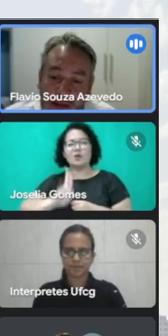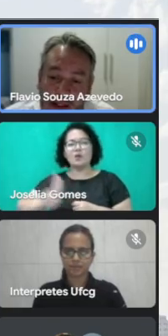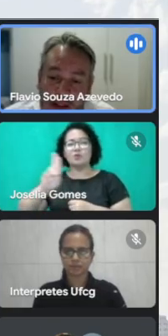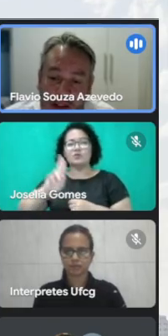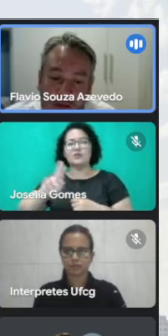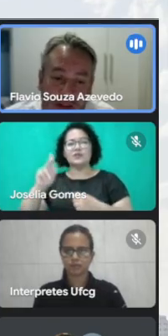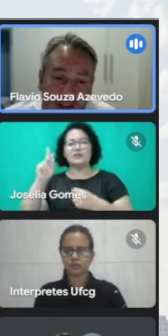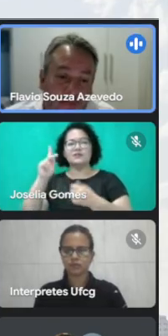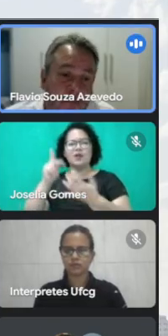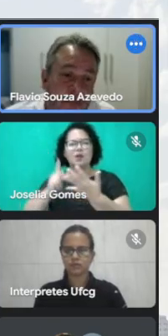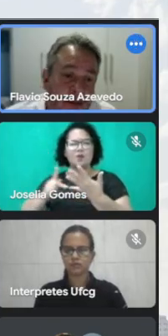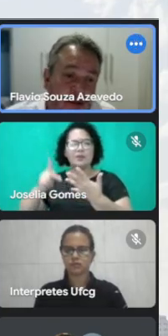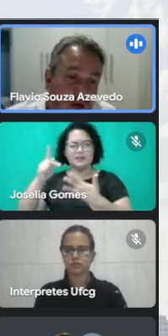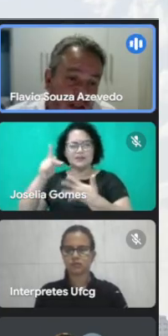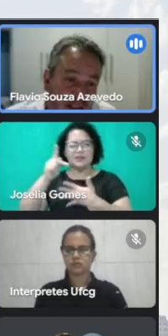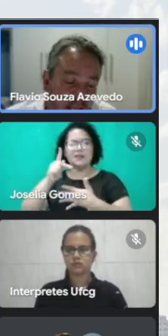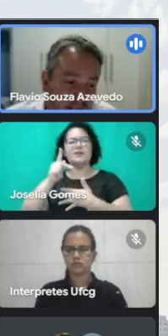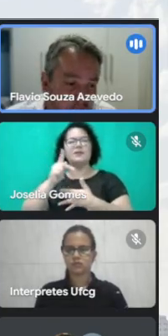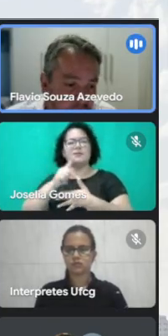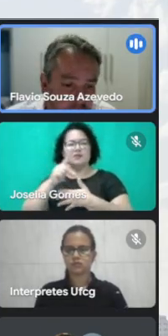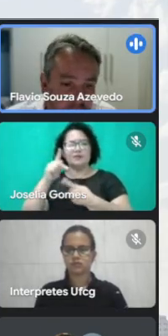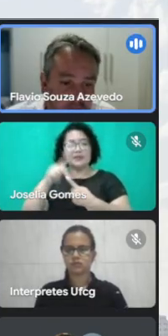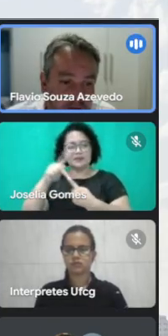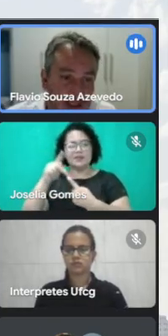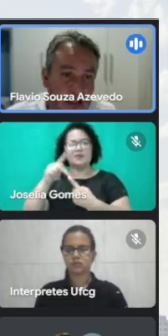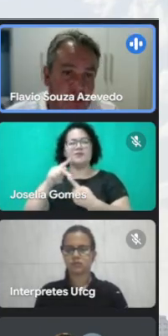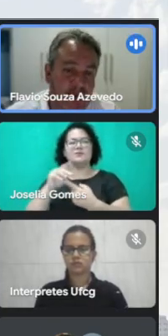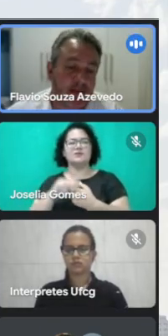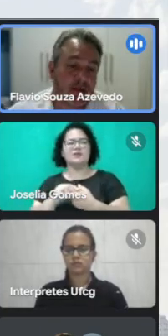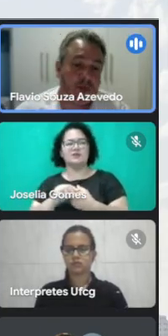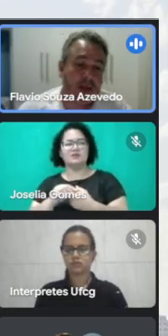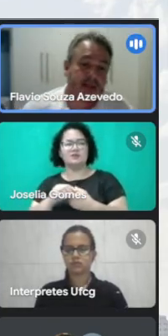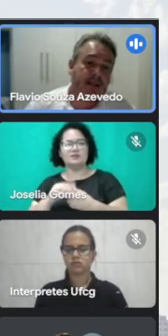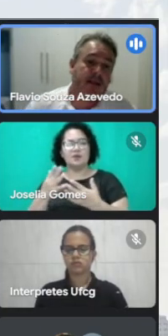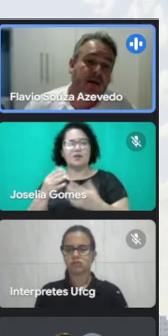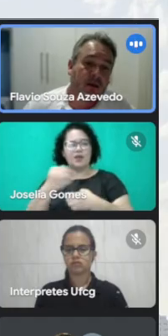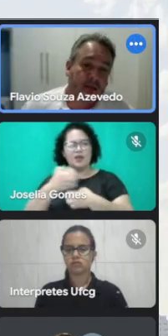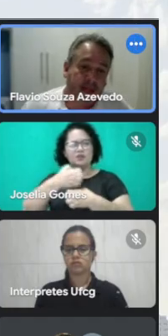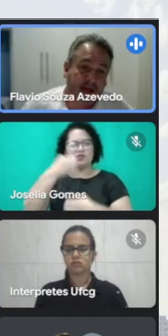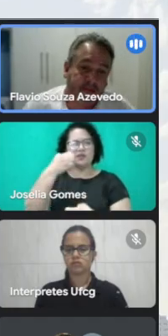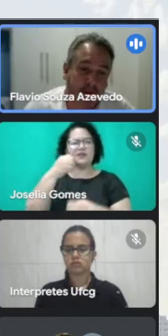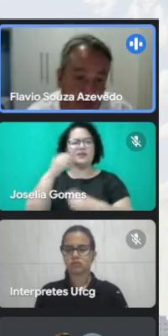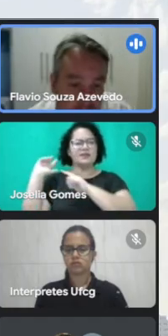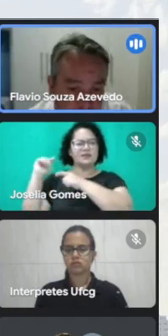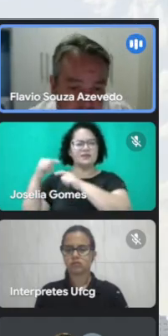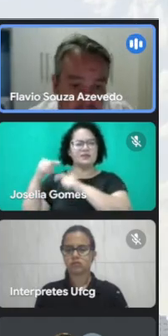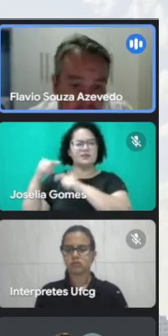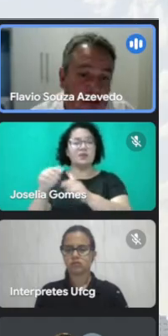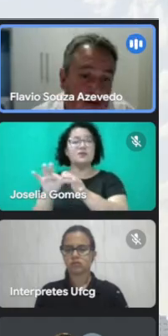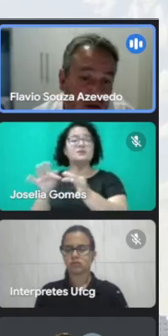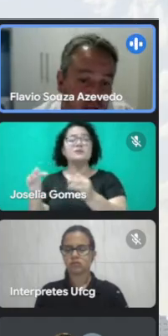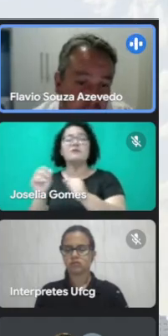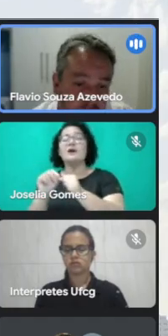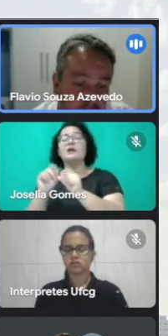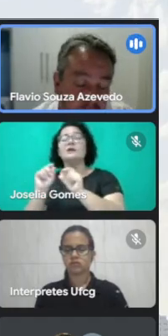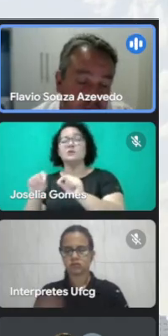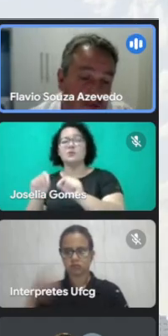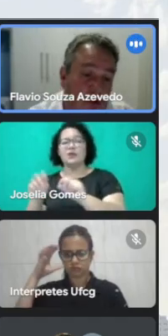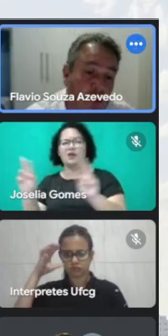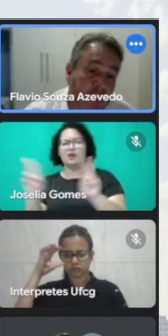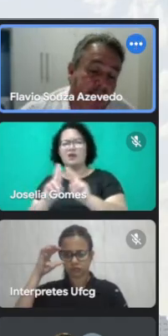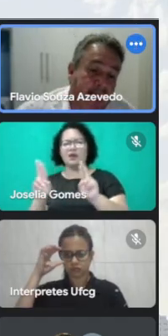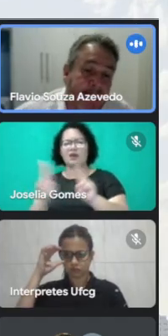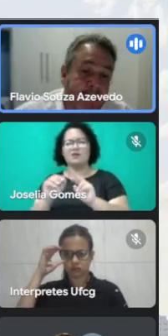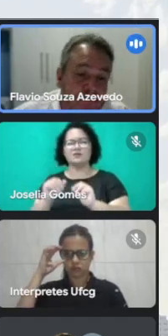soluções baseadas na natureza. Então, a engenharia tradicional, a engenharia cinza, pesada, O que ela faz, por exemplo, em relação à